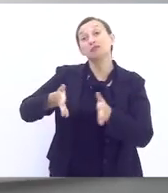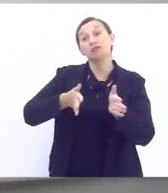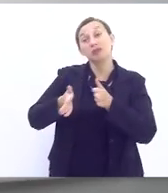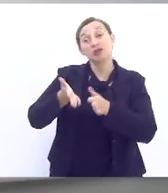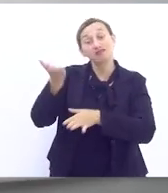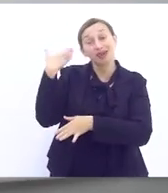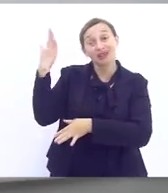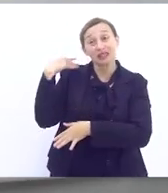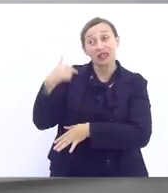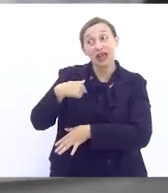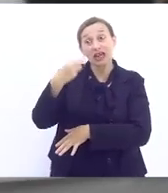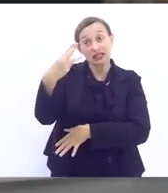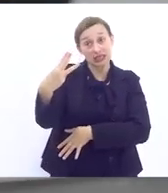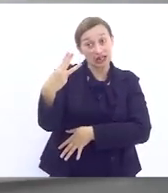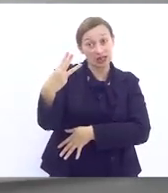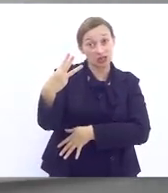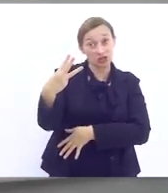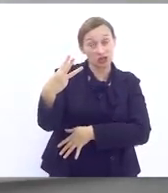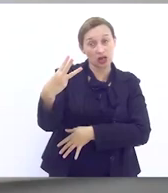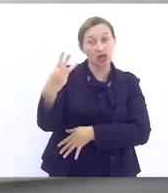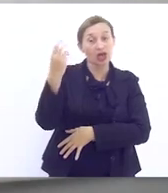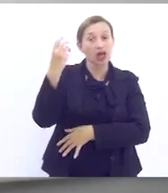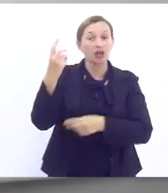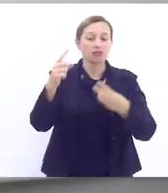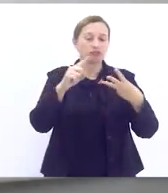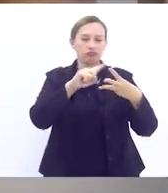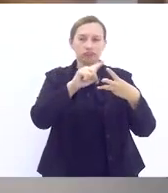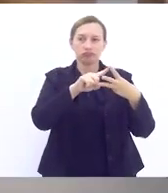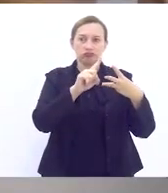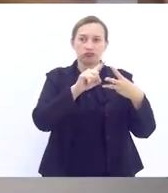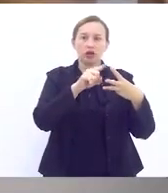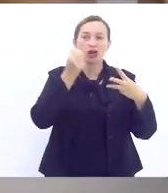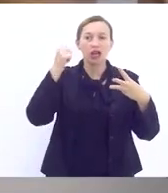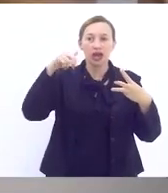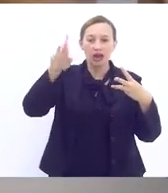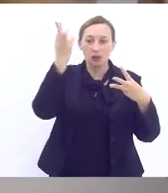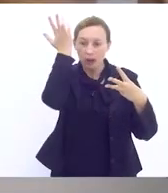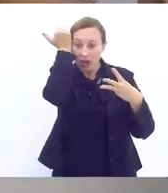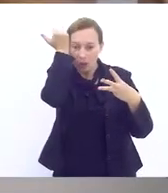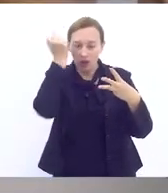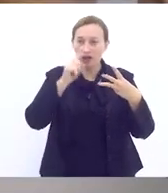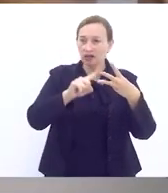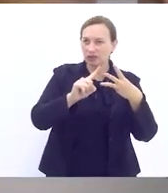eramos três sim ele Omar Silas